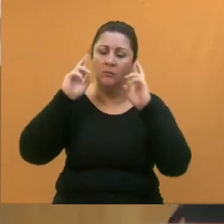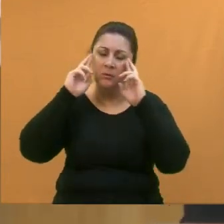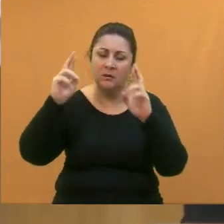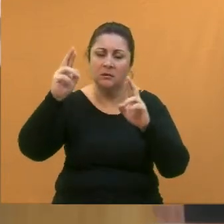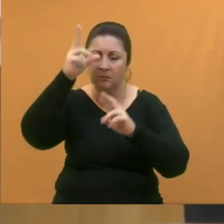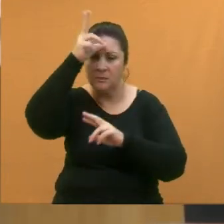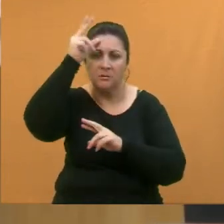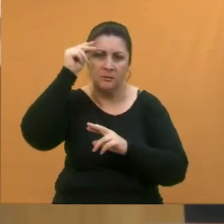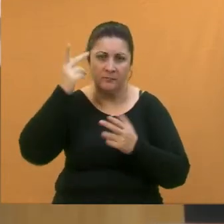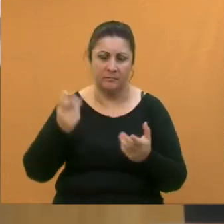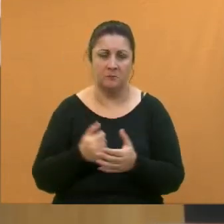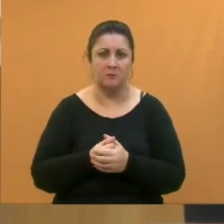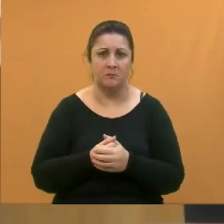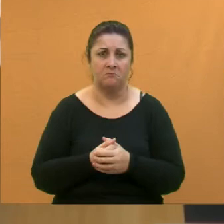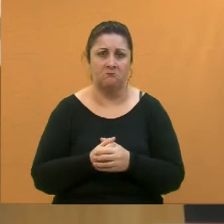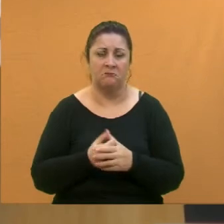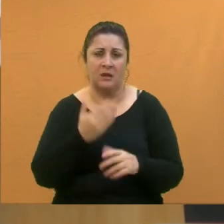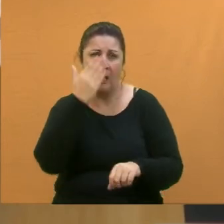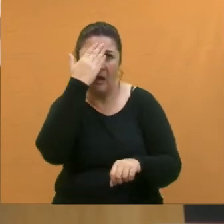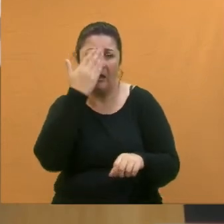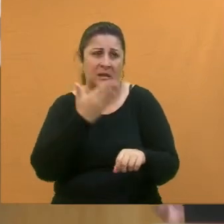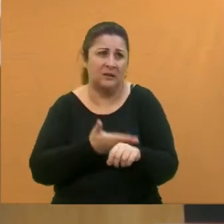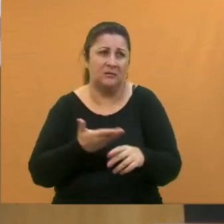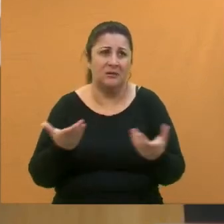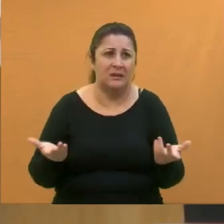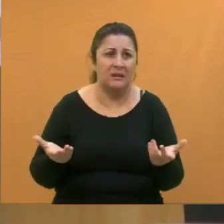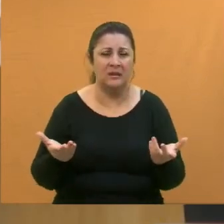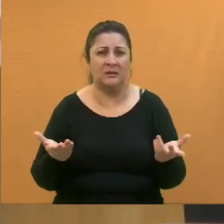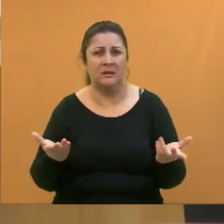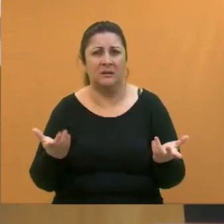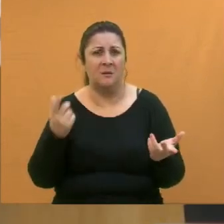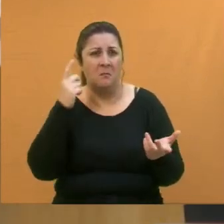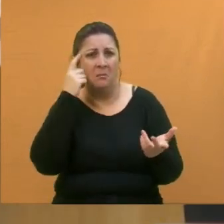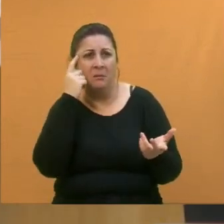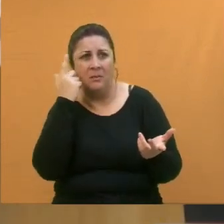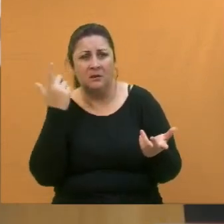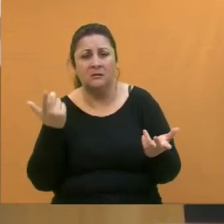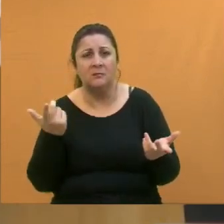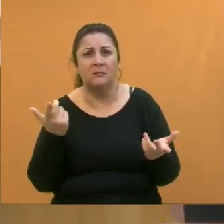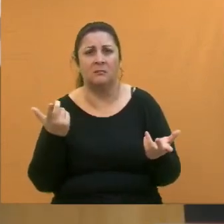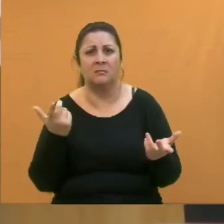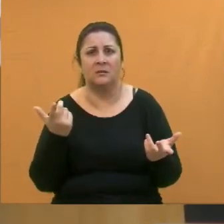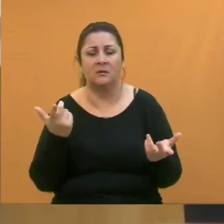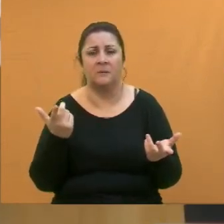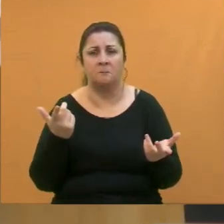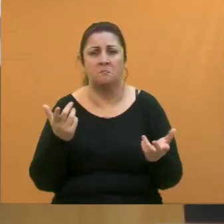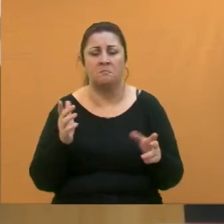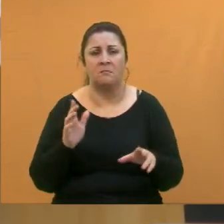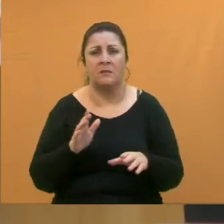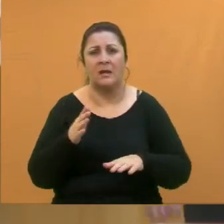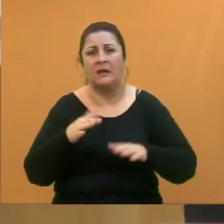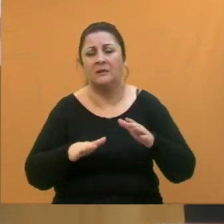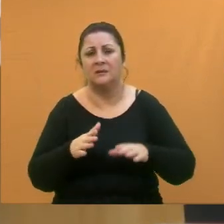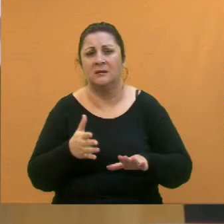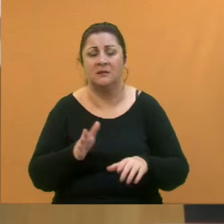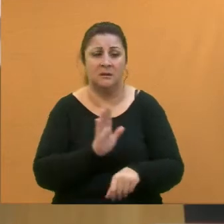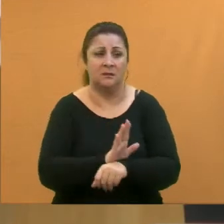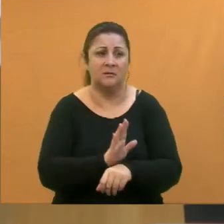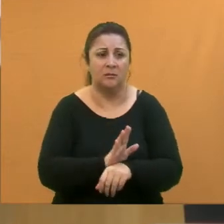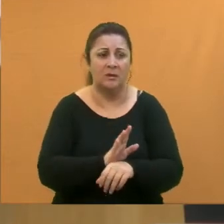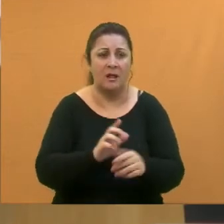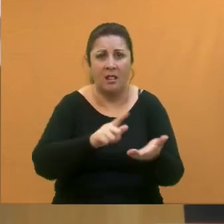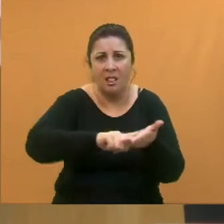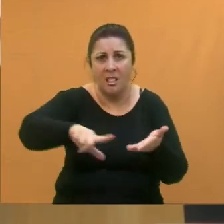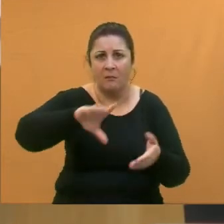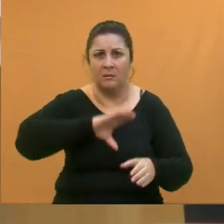prefeito, acredito que ele tenha meio que entrado nessa aí de fazer esse assunto para poder talvez dar um ar para a cidade,